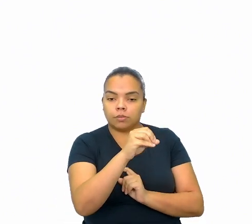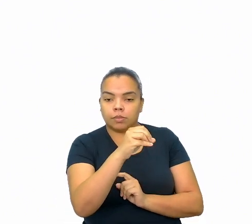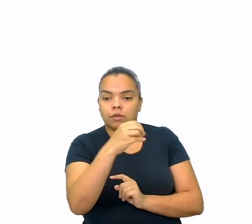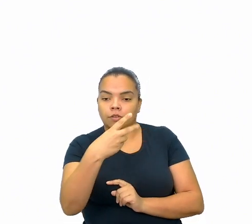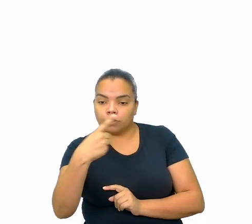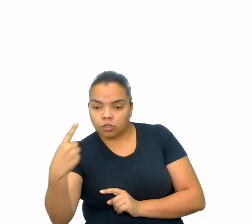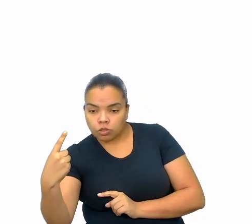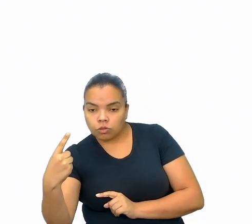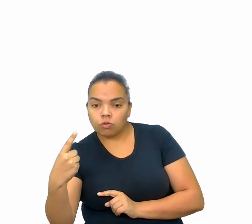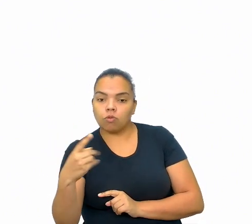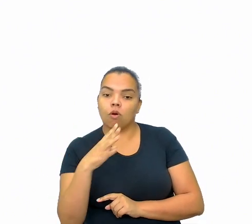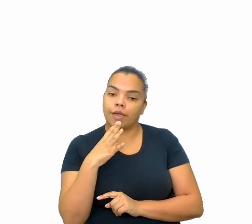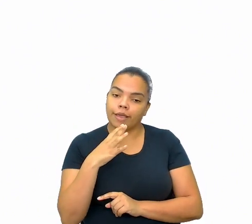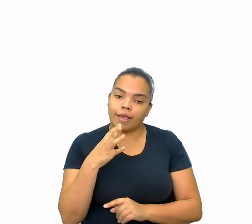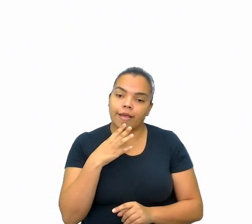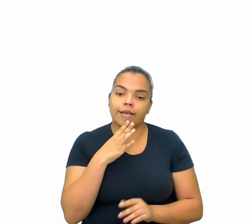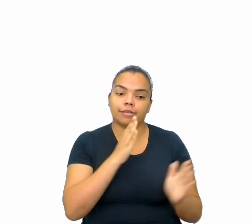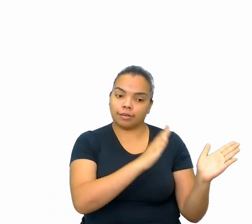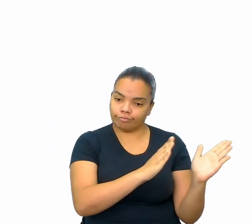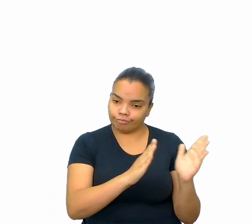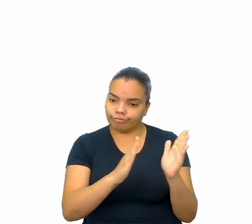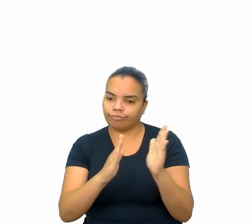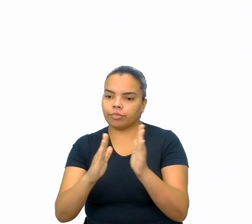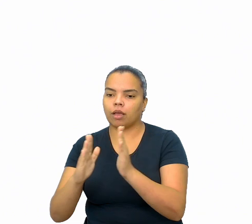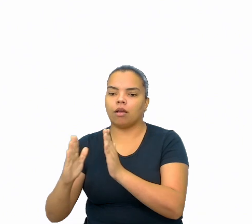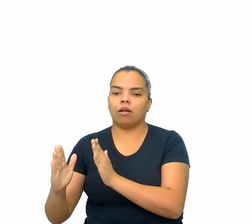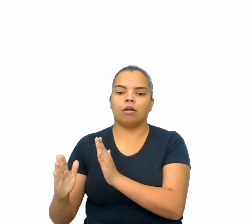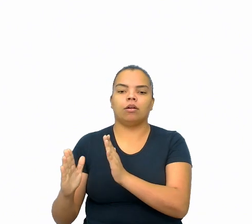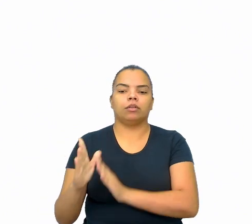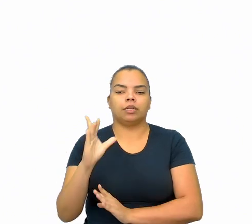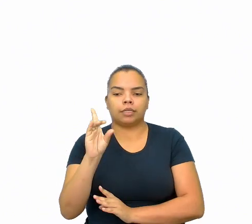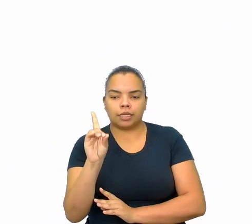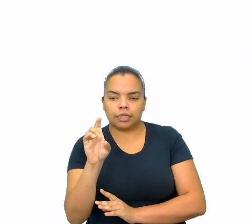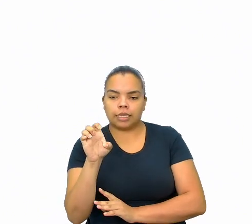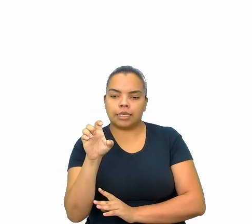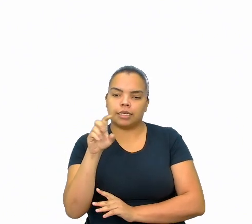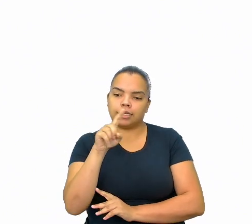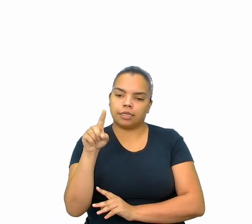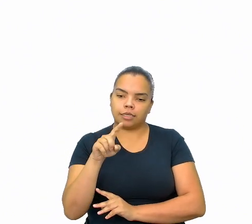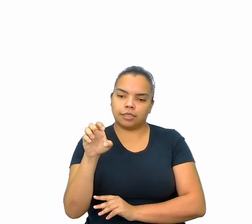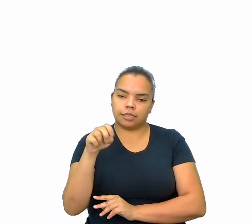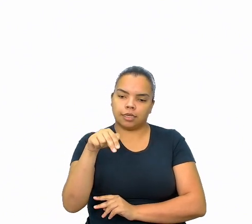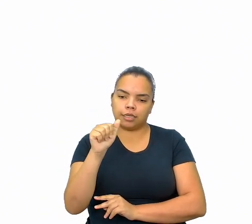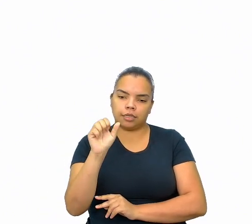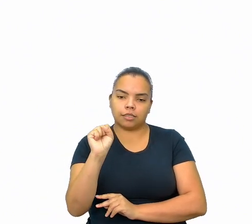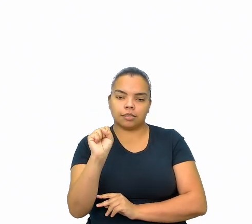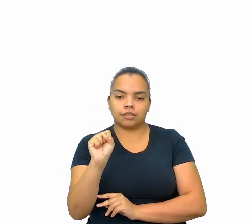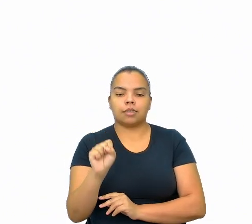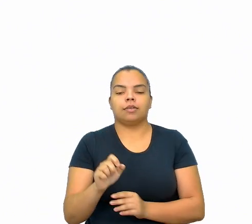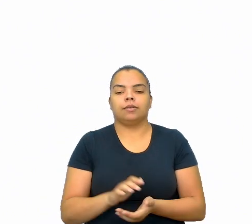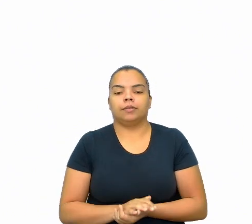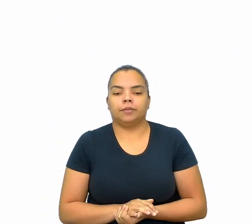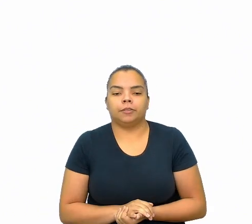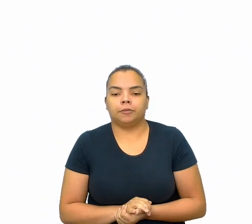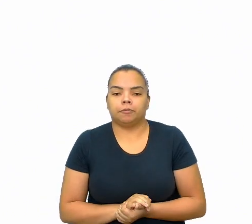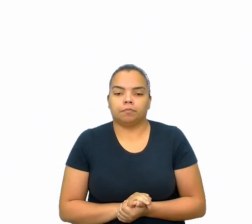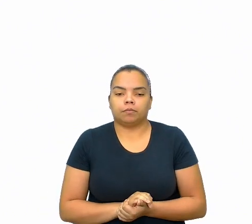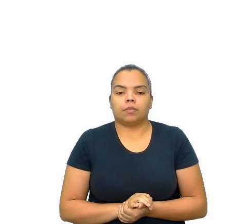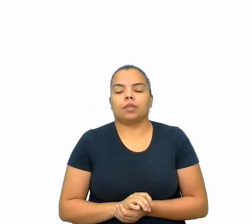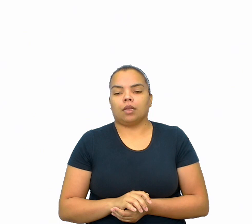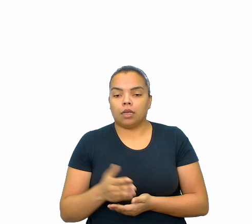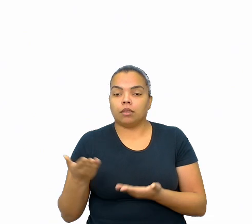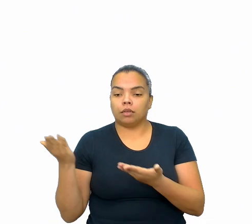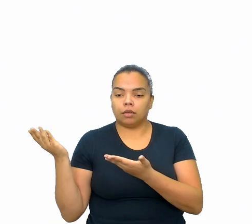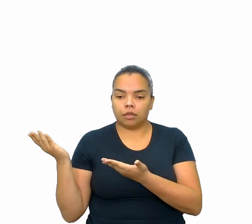a ordem ali das dezenas ou até das centenas, isso a gente pode investigar, né? E a gente trouxe